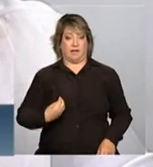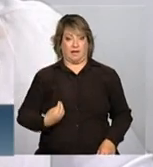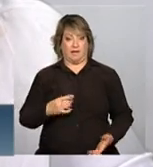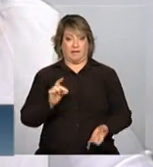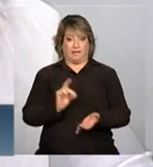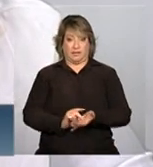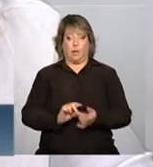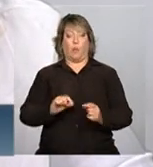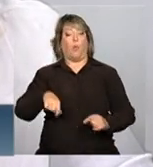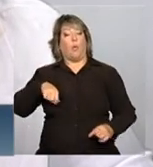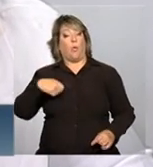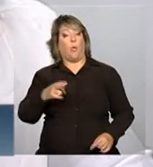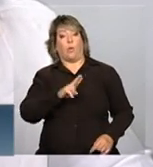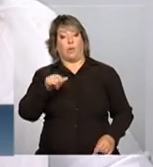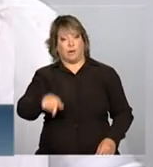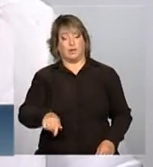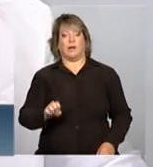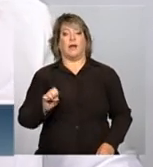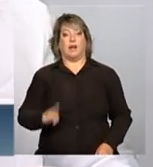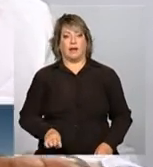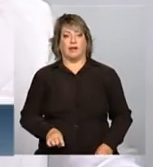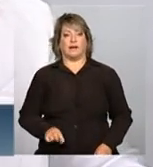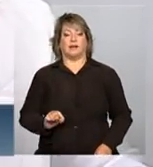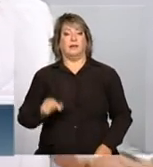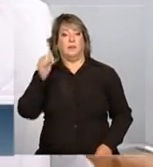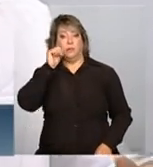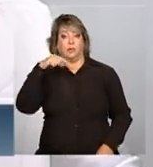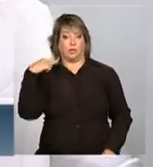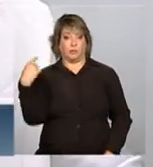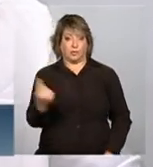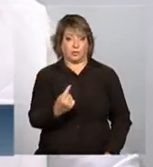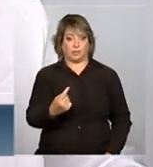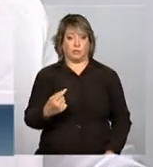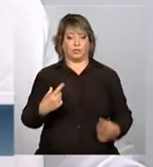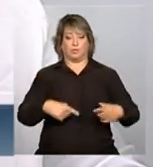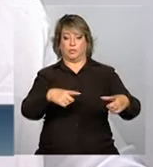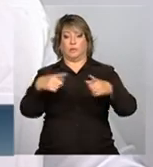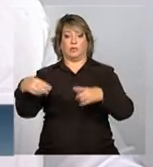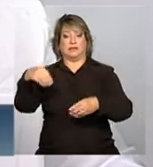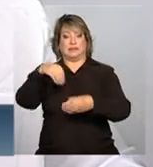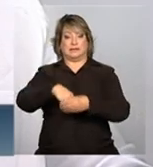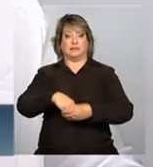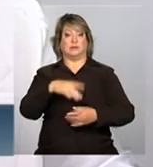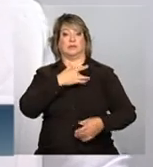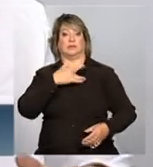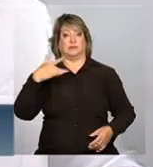de protagonismo na vida real, é as mulheres nas unidades básicas de saúde,